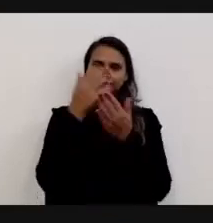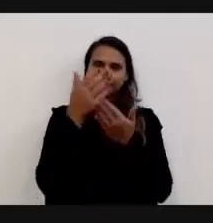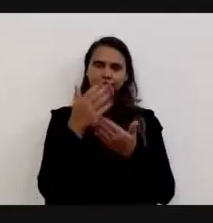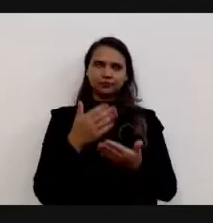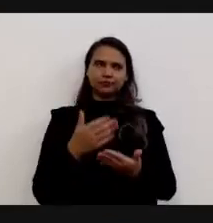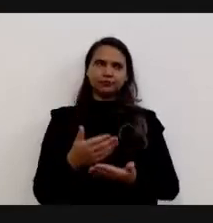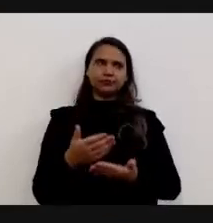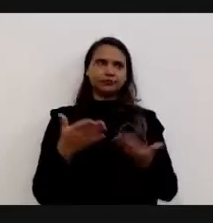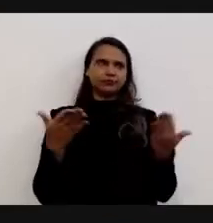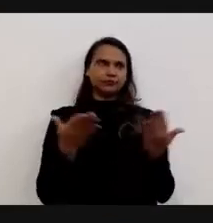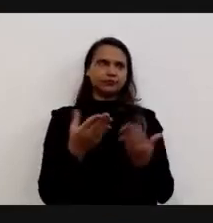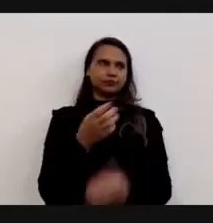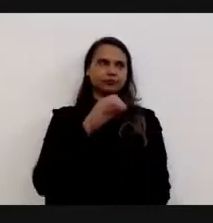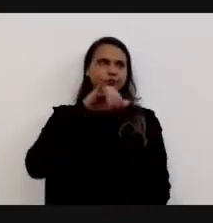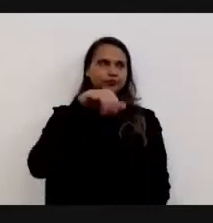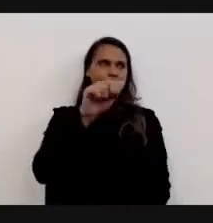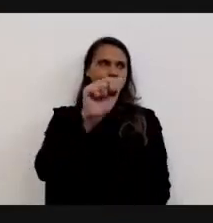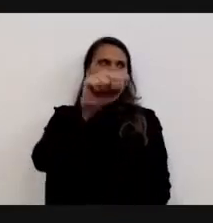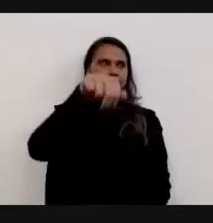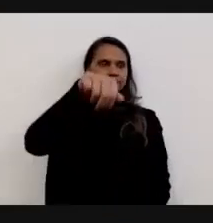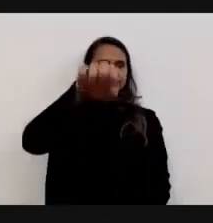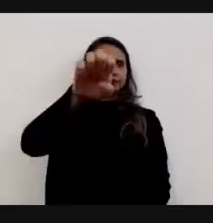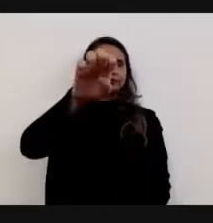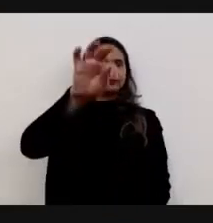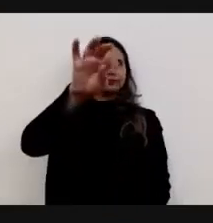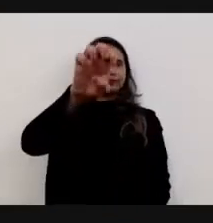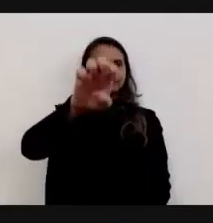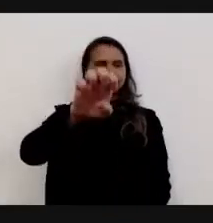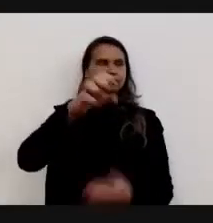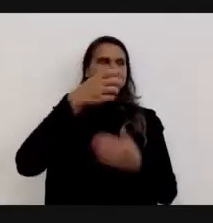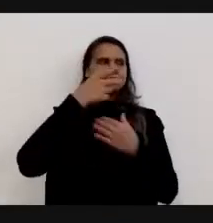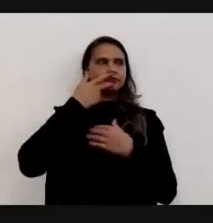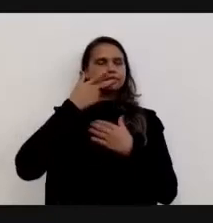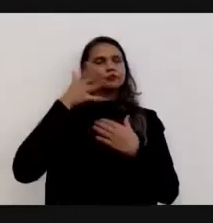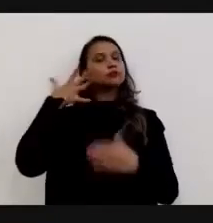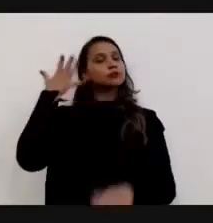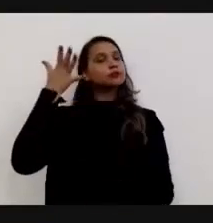convidar a Janete Aparecida Rodrigues, que vai falar